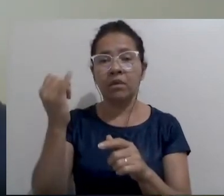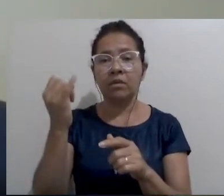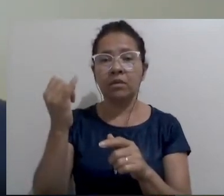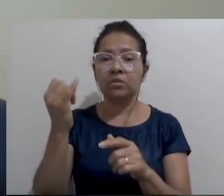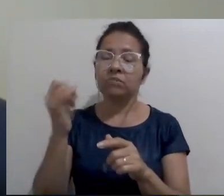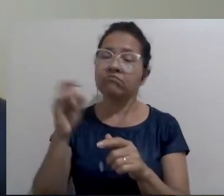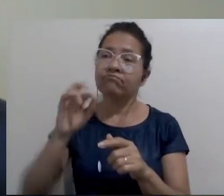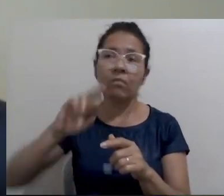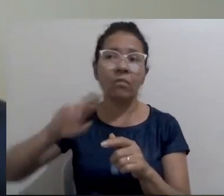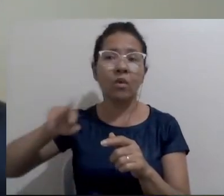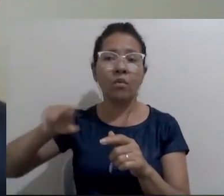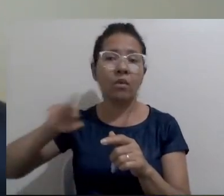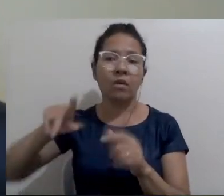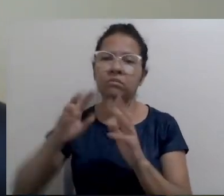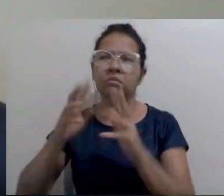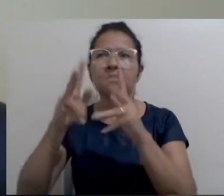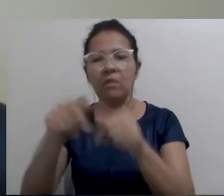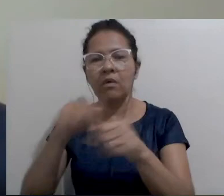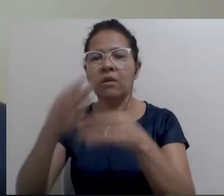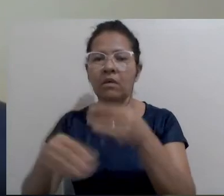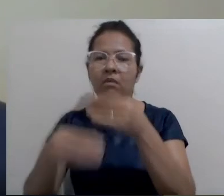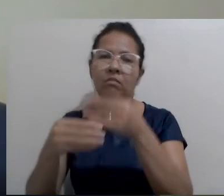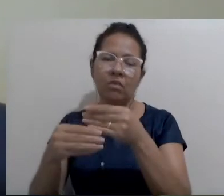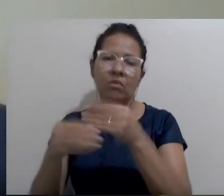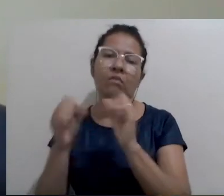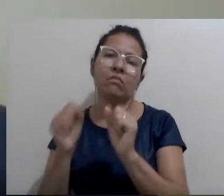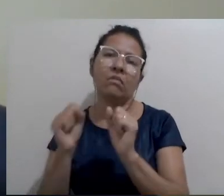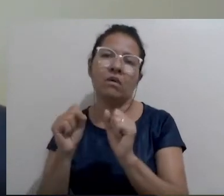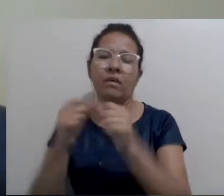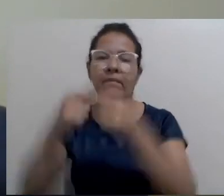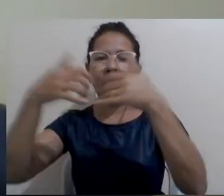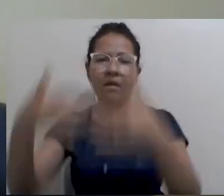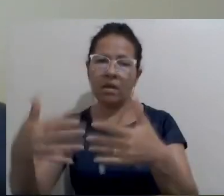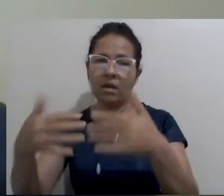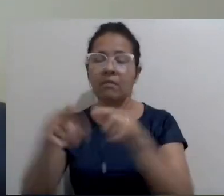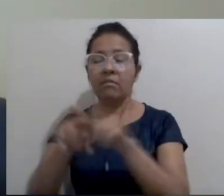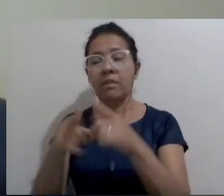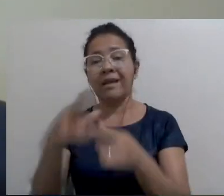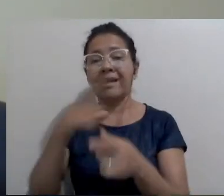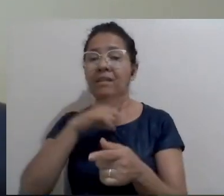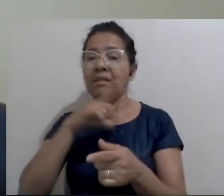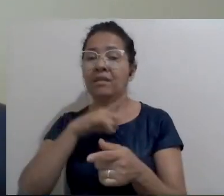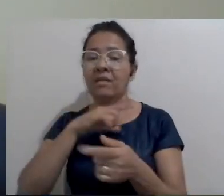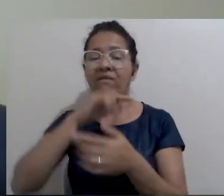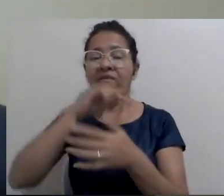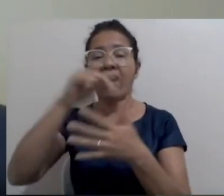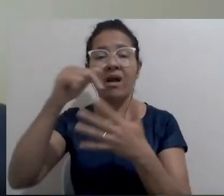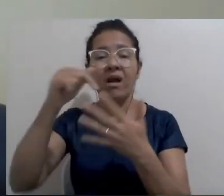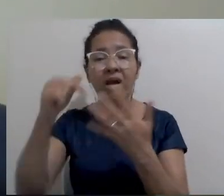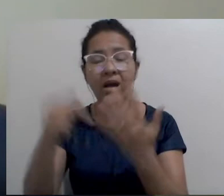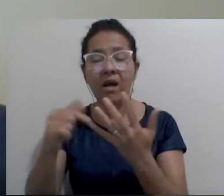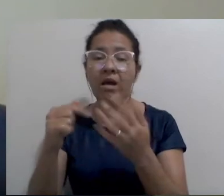compostos, tá, de coordenação, eles podem ser explicados segundo as teorias da ligação de valência, mas muitos dos compostos,